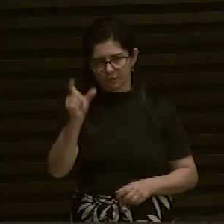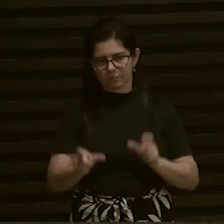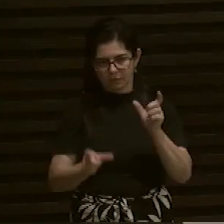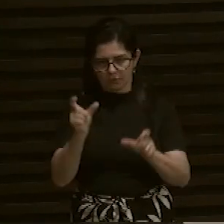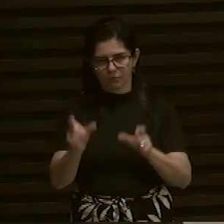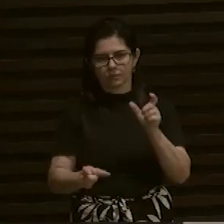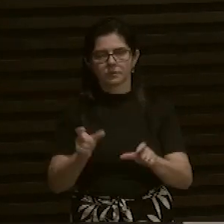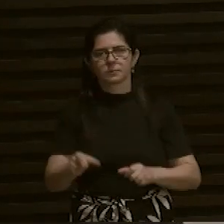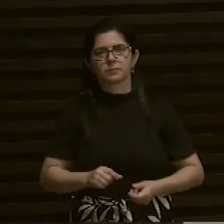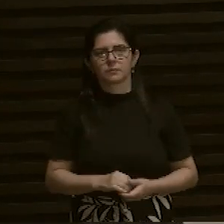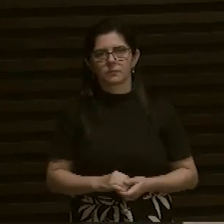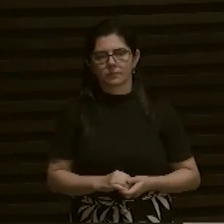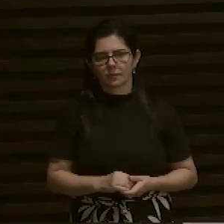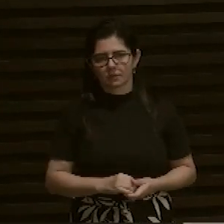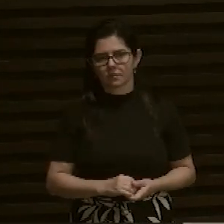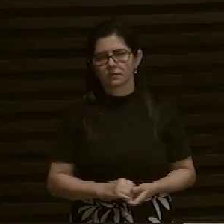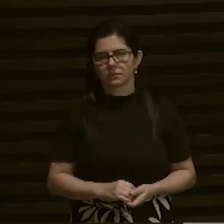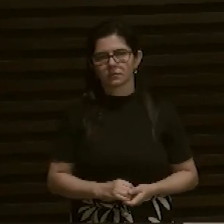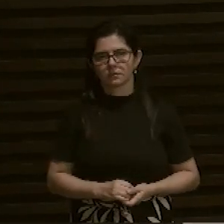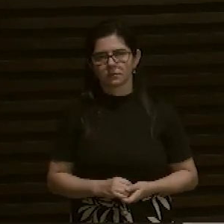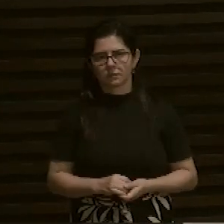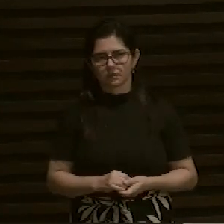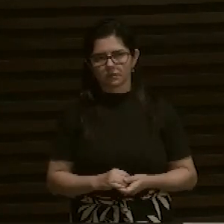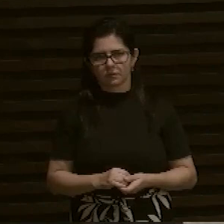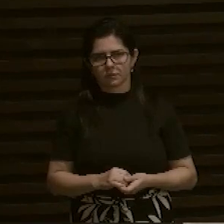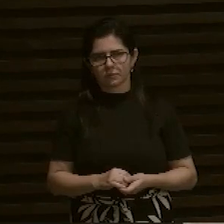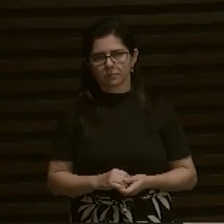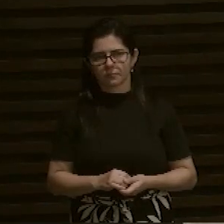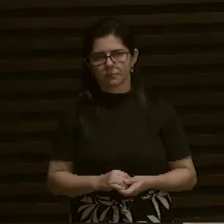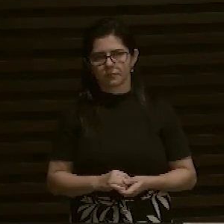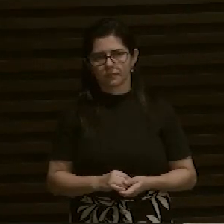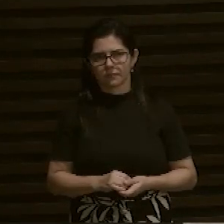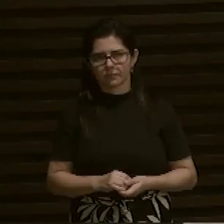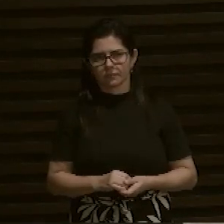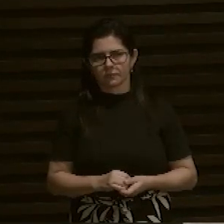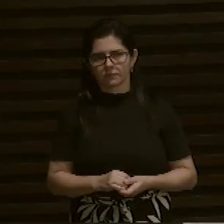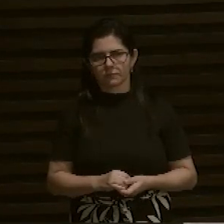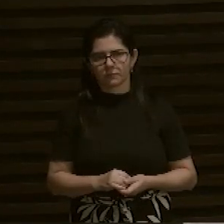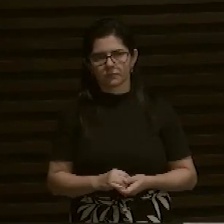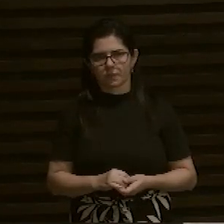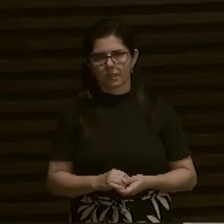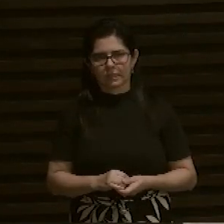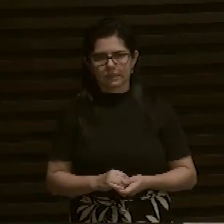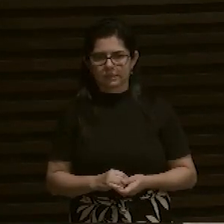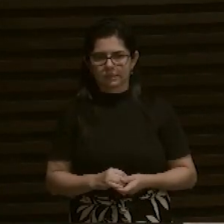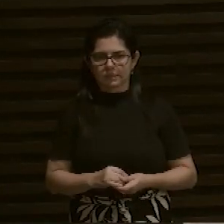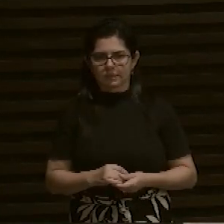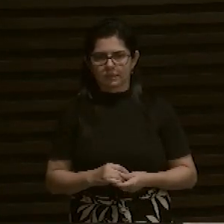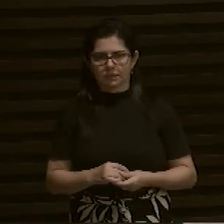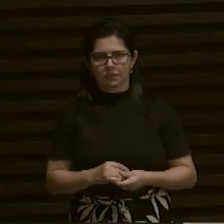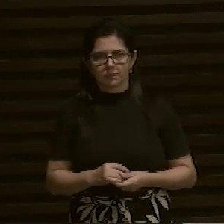a heresia, se não é uma heresia de fato. Então isso é completamente em desacordo com o texto que nós estamos lendo aqui.